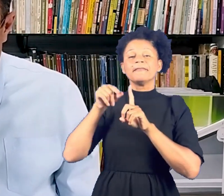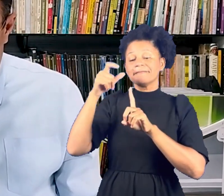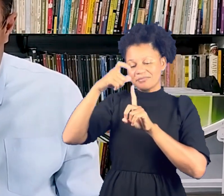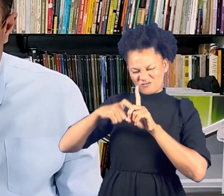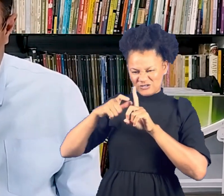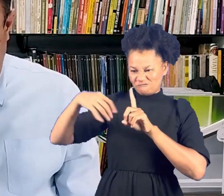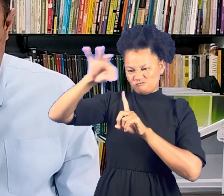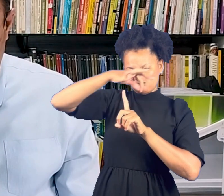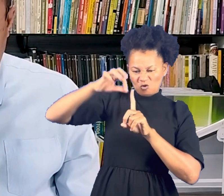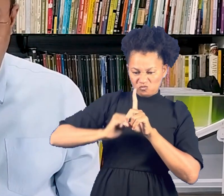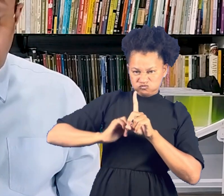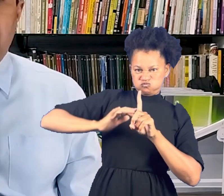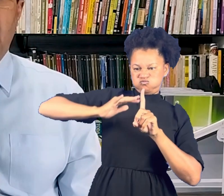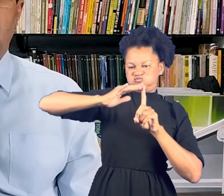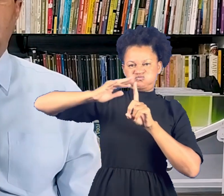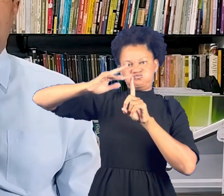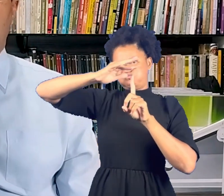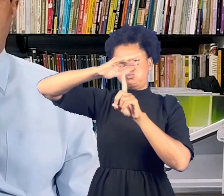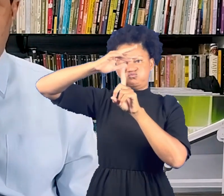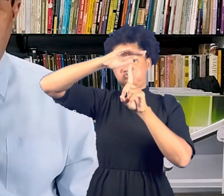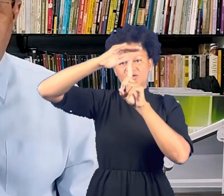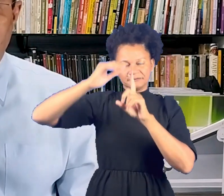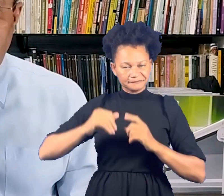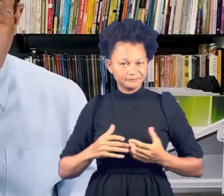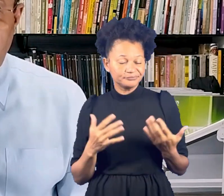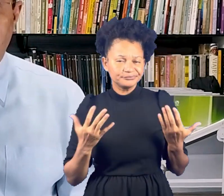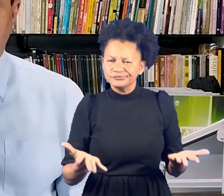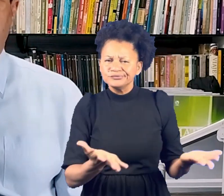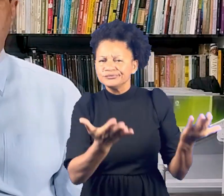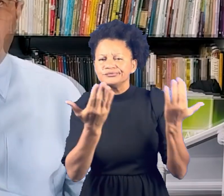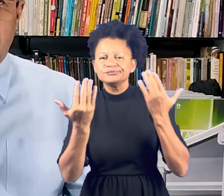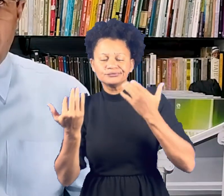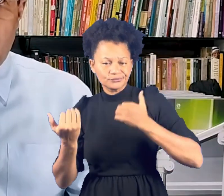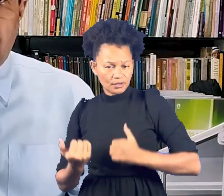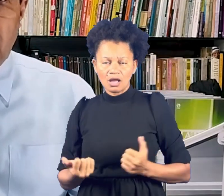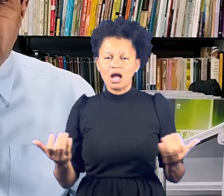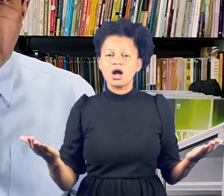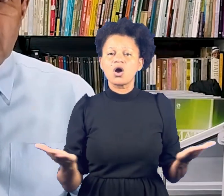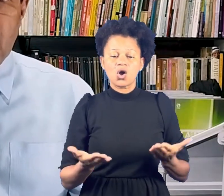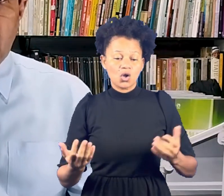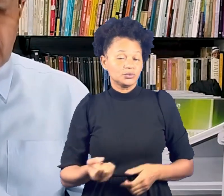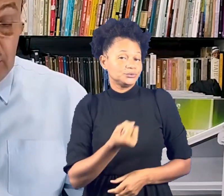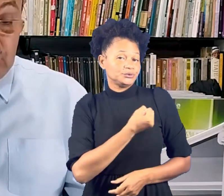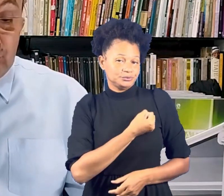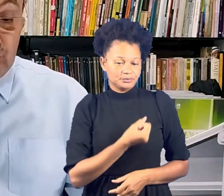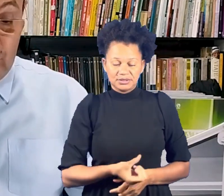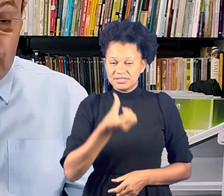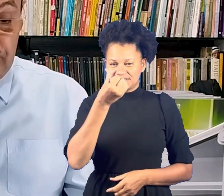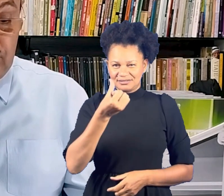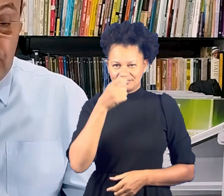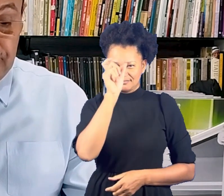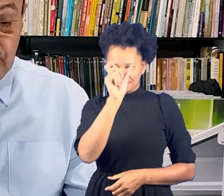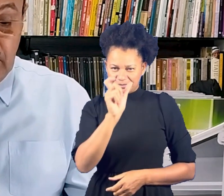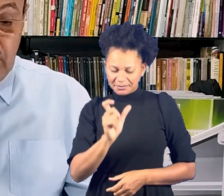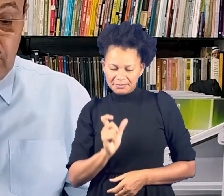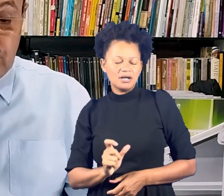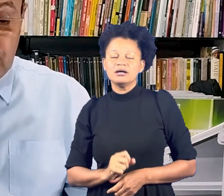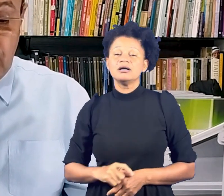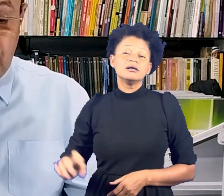está dominado pelo Espírito Santo. Vamos então para o nosso sexto